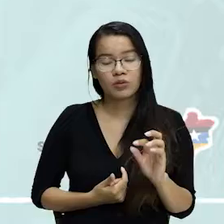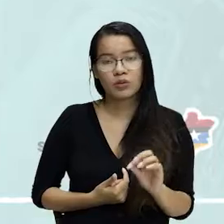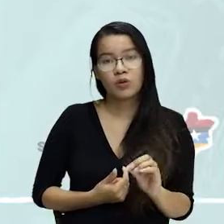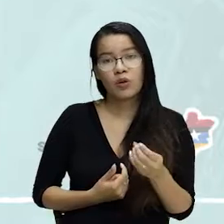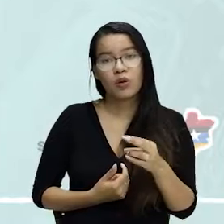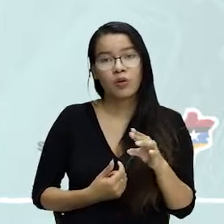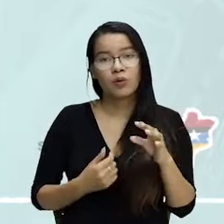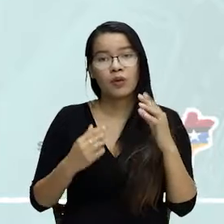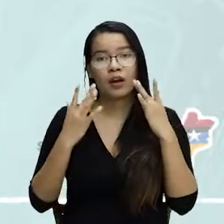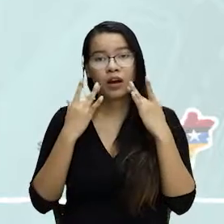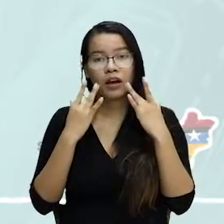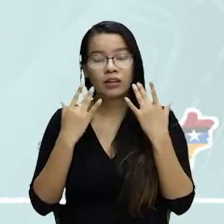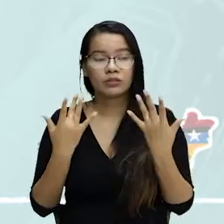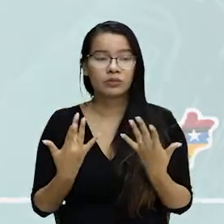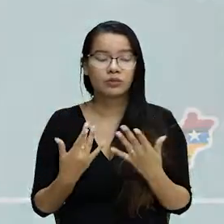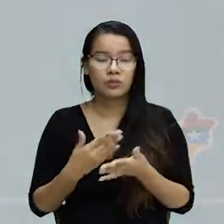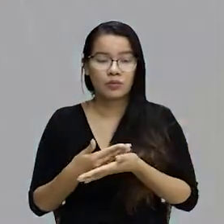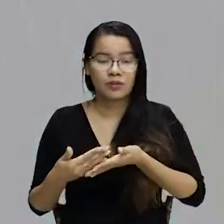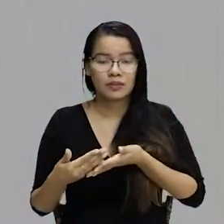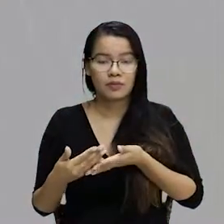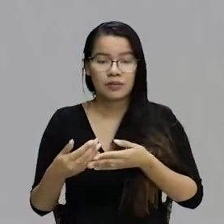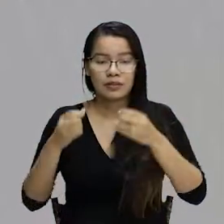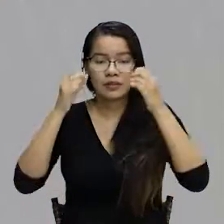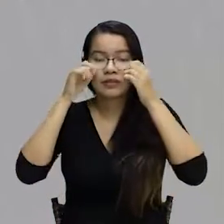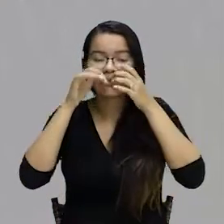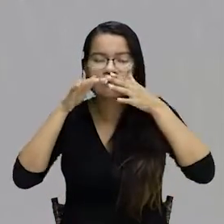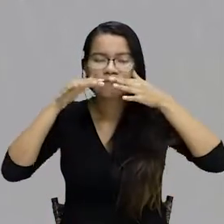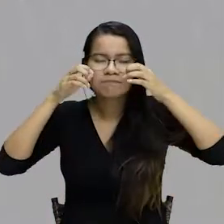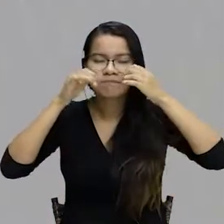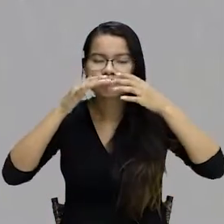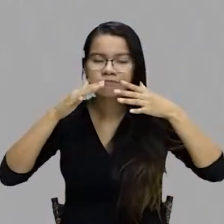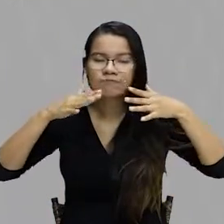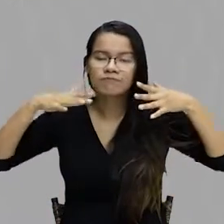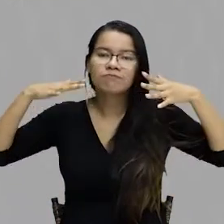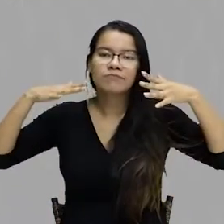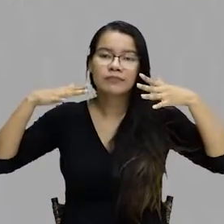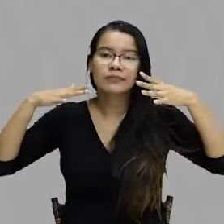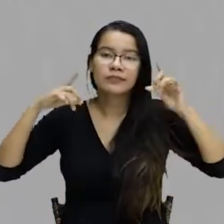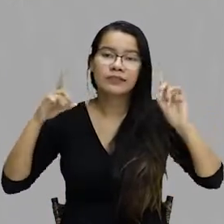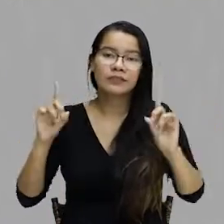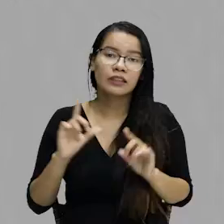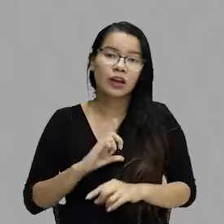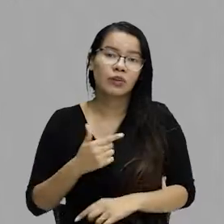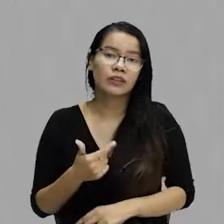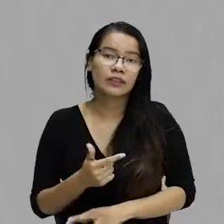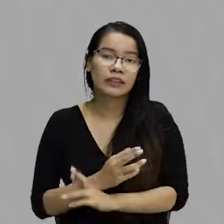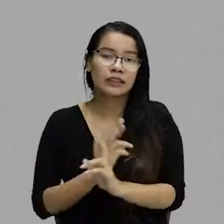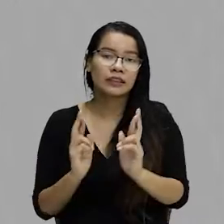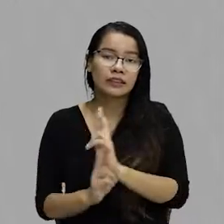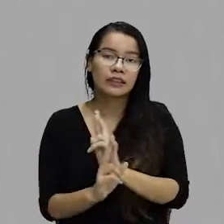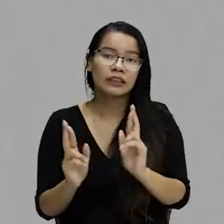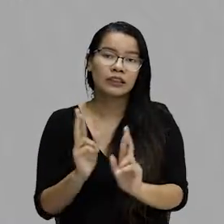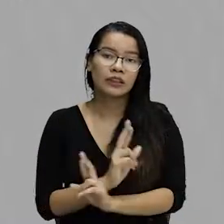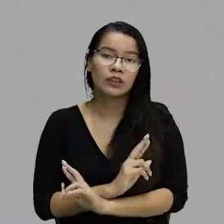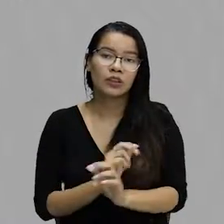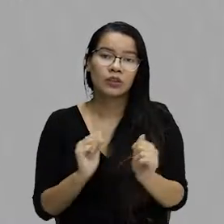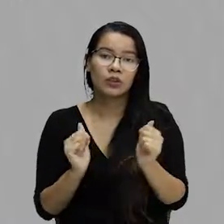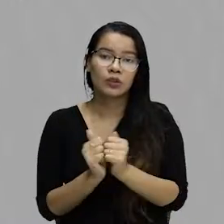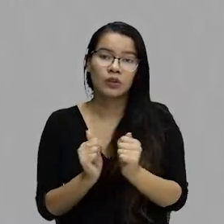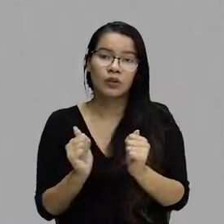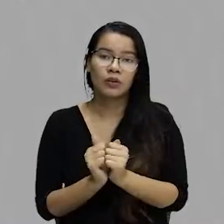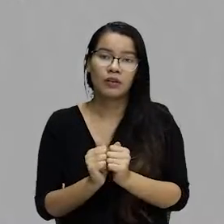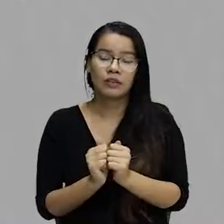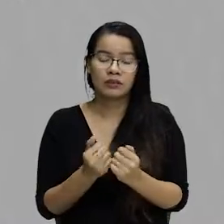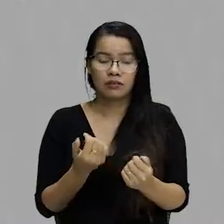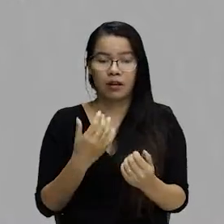Vamos começar pelo básico. Drama. A palavra drama e dramaturgia não tem a ver com aquela